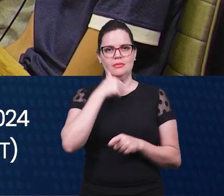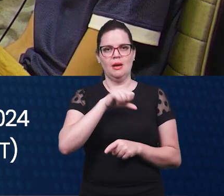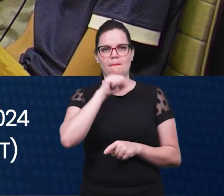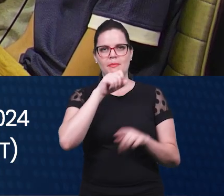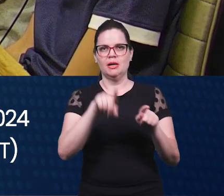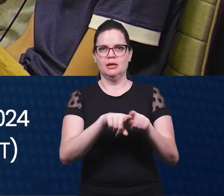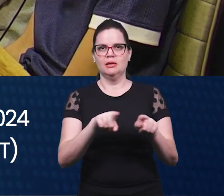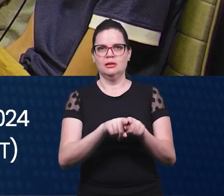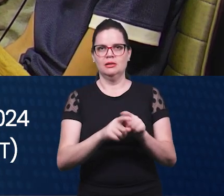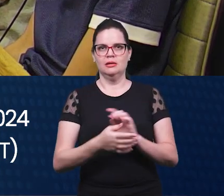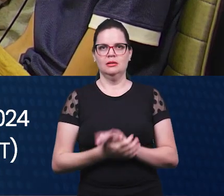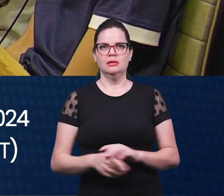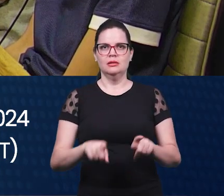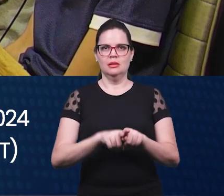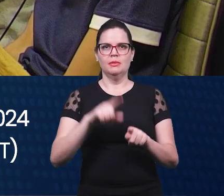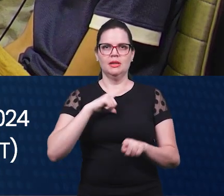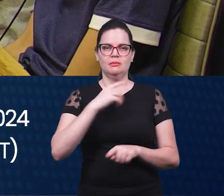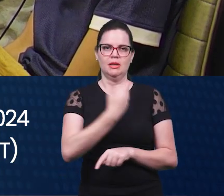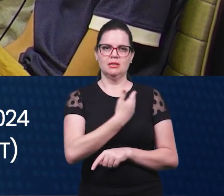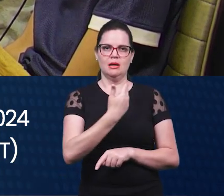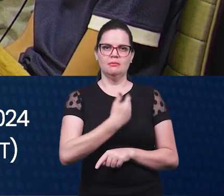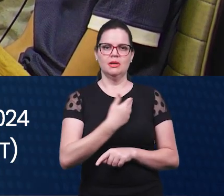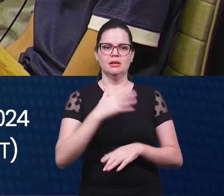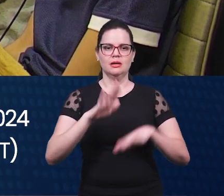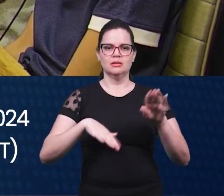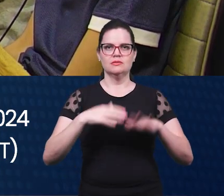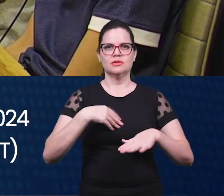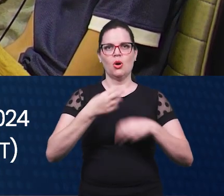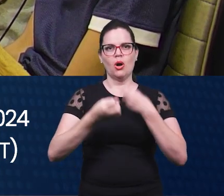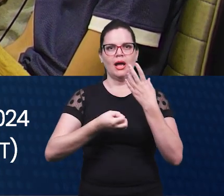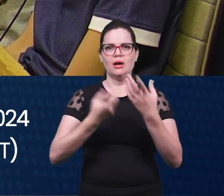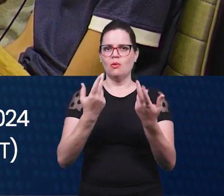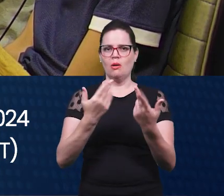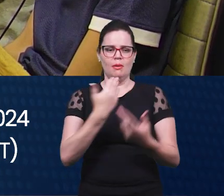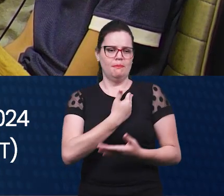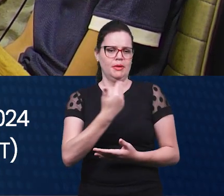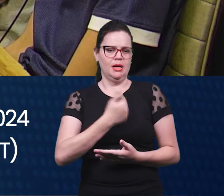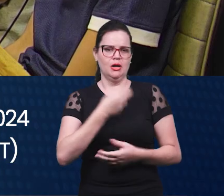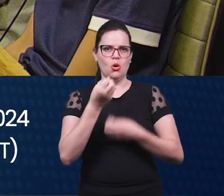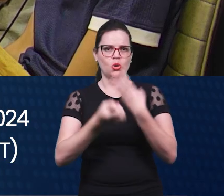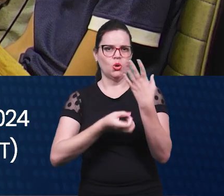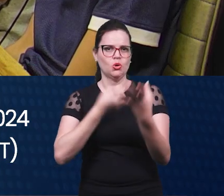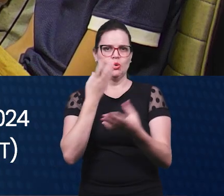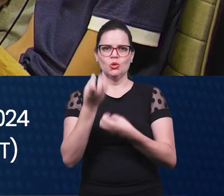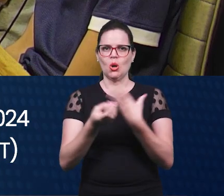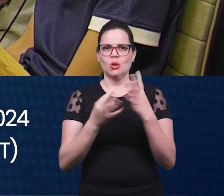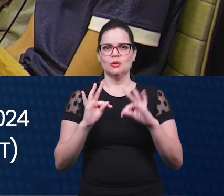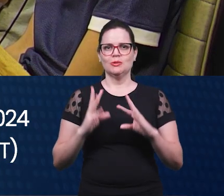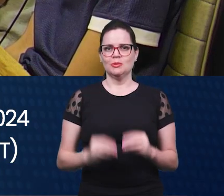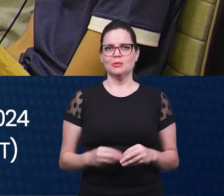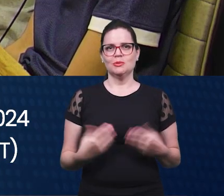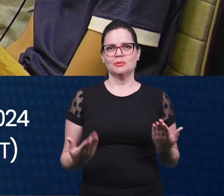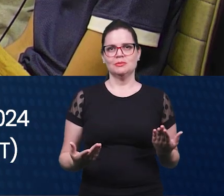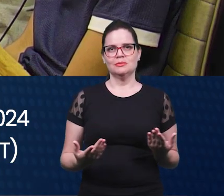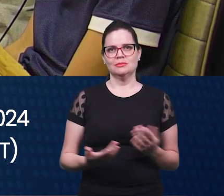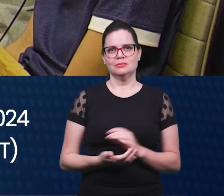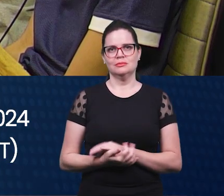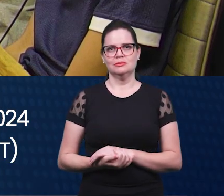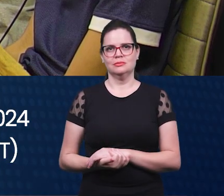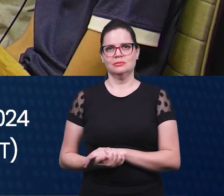Minhas amigas, que eu posso contar, né? As coisas pra elas e falar tudo que